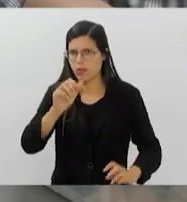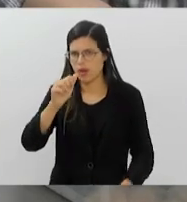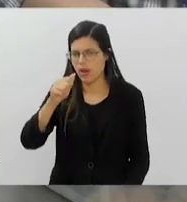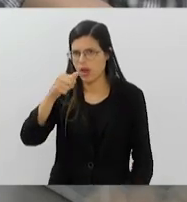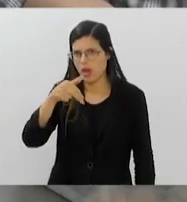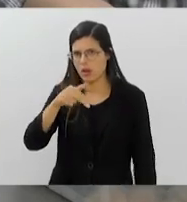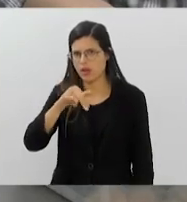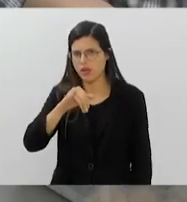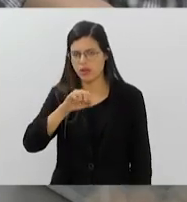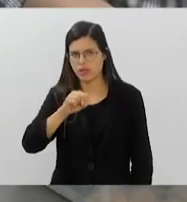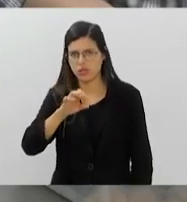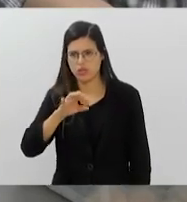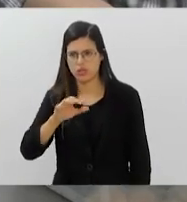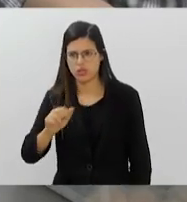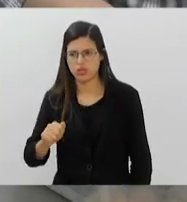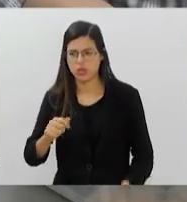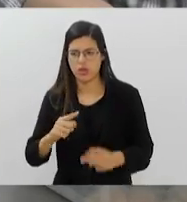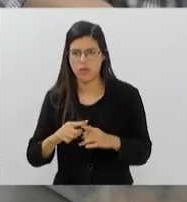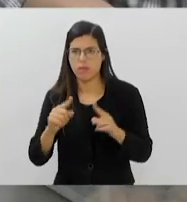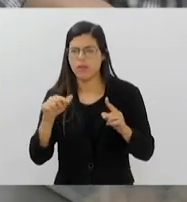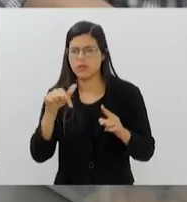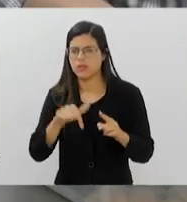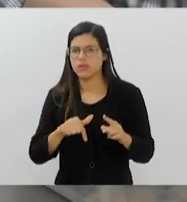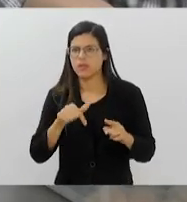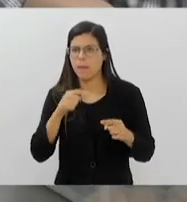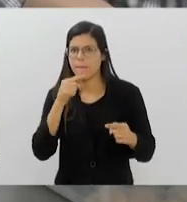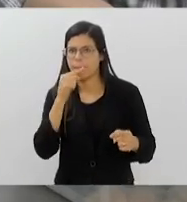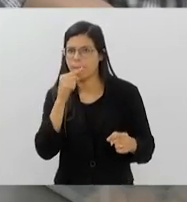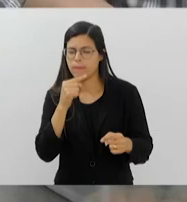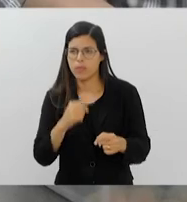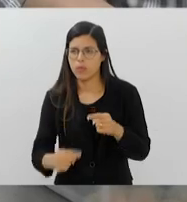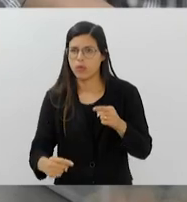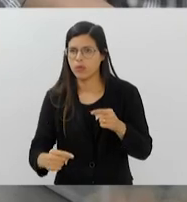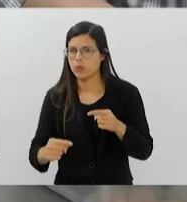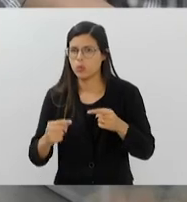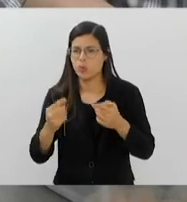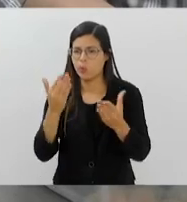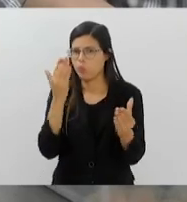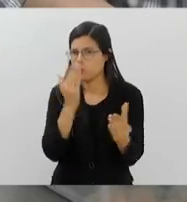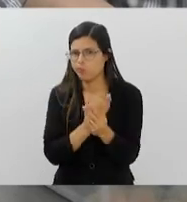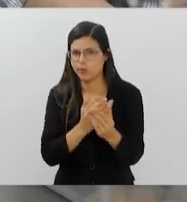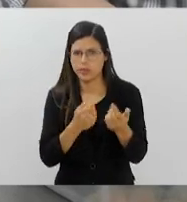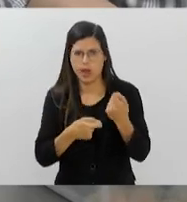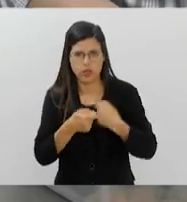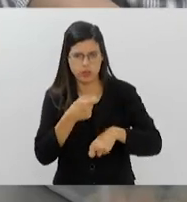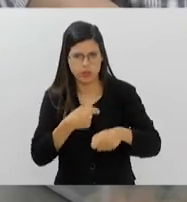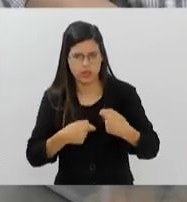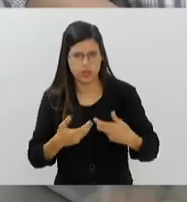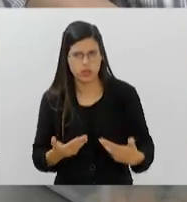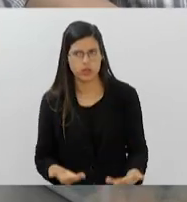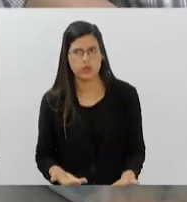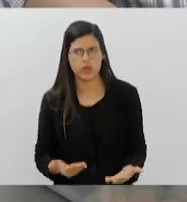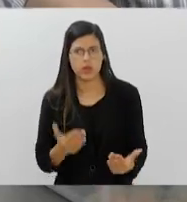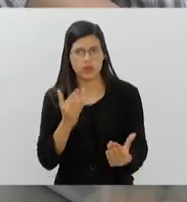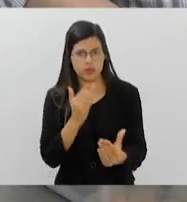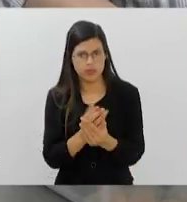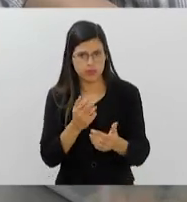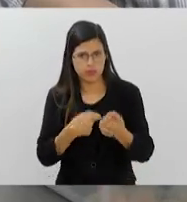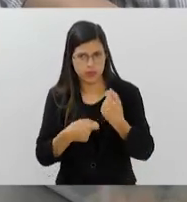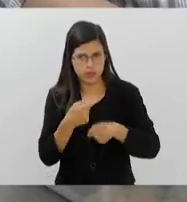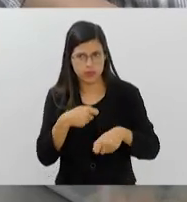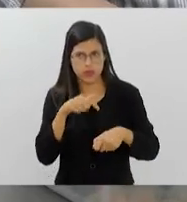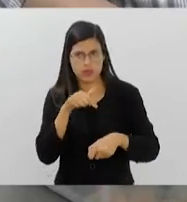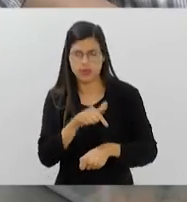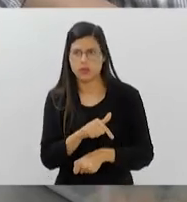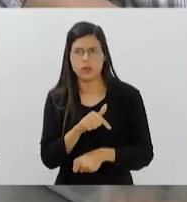no projeto, veda a deflagração de um processo administrativo. Ora, esse processo administrativo, em tese,